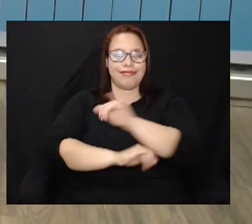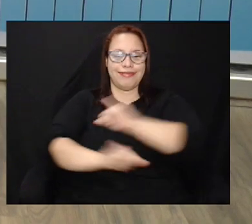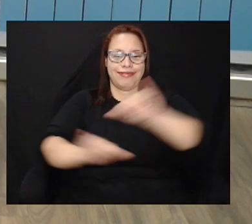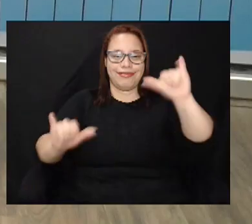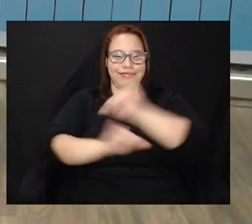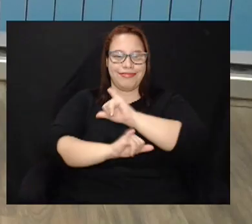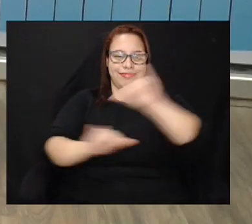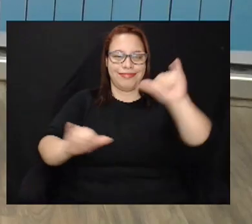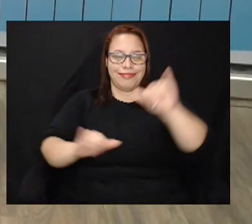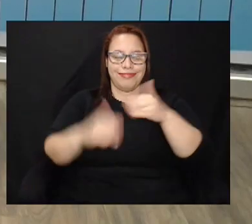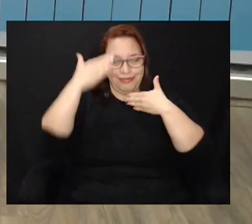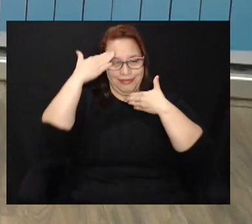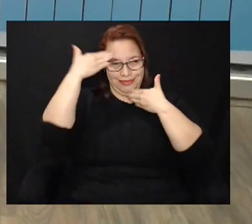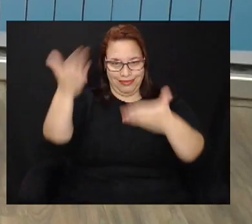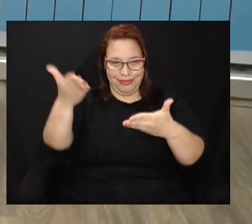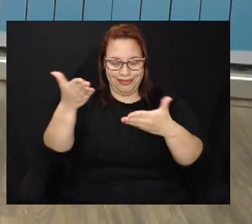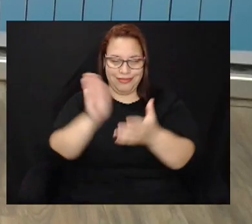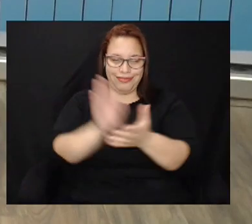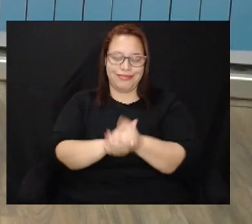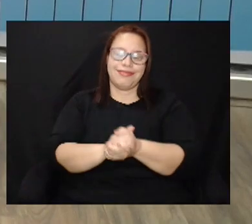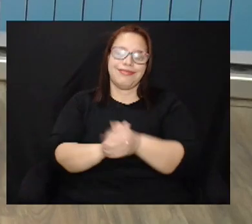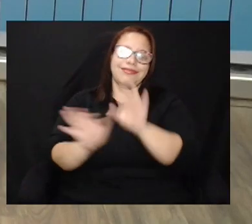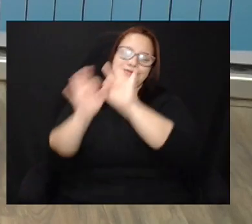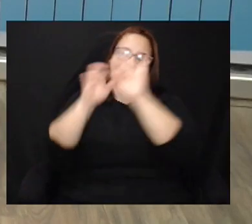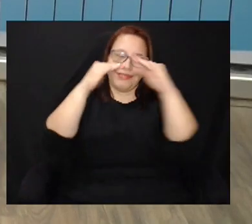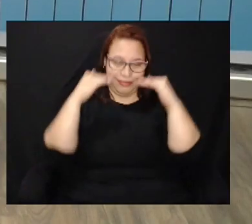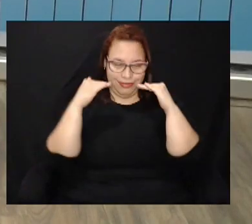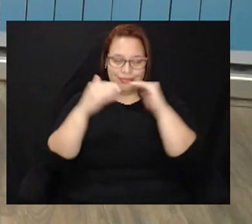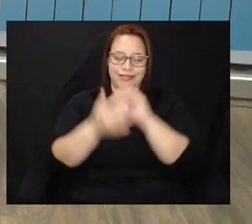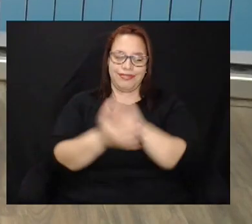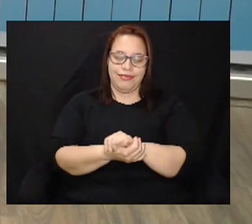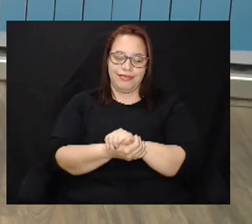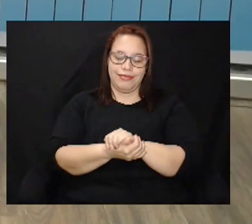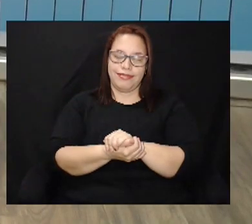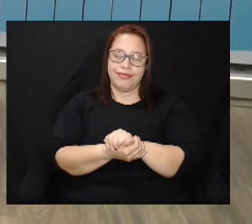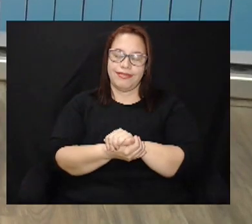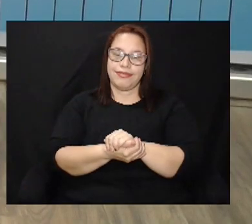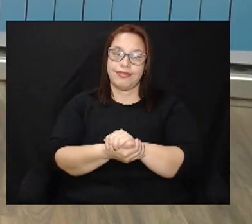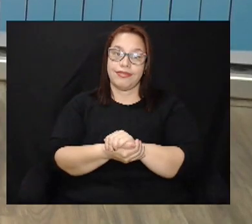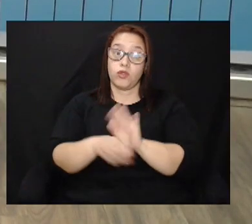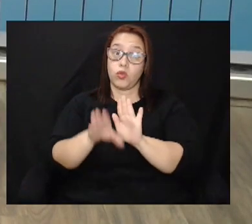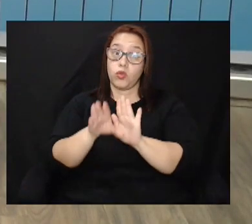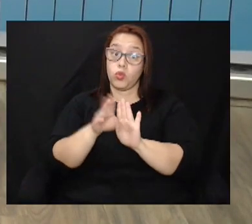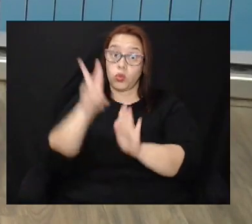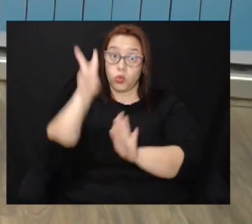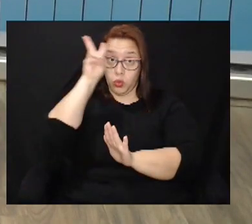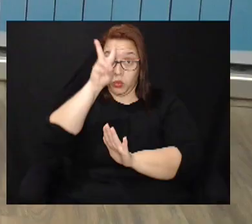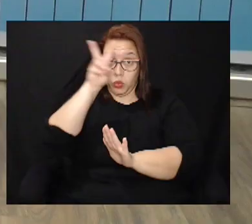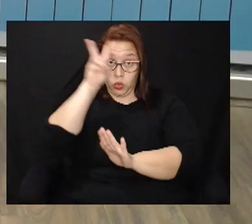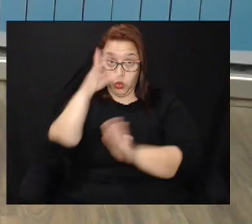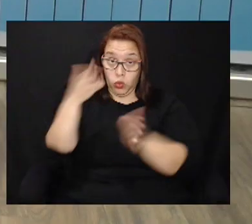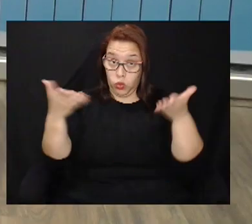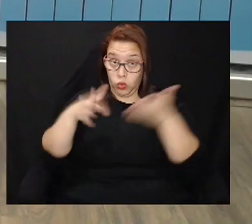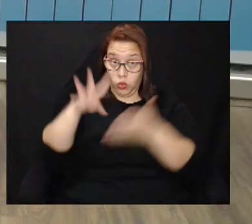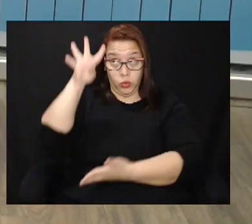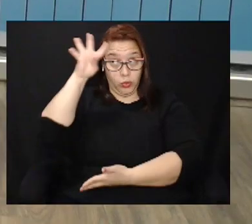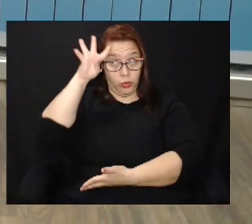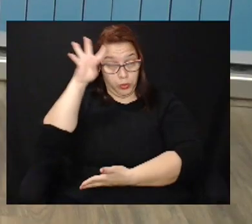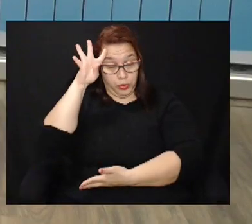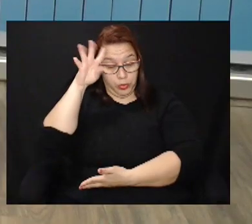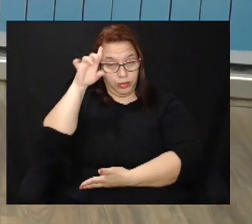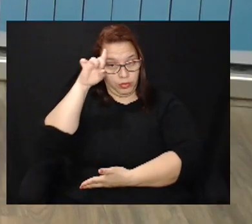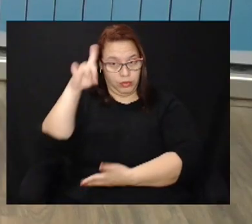por aqui. Muito obrigado pela sua companhia, pela sua audiência. Lembrando, hein, hoje é quarta-feira, portanto é dia de